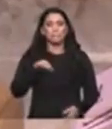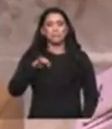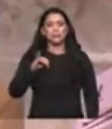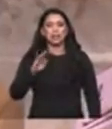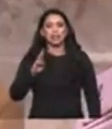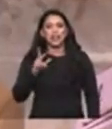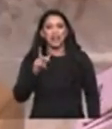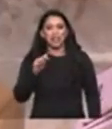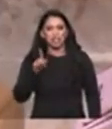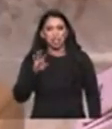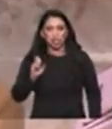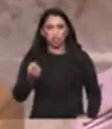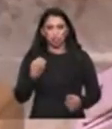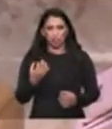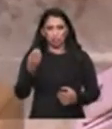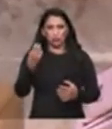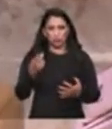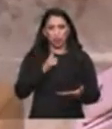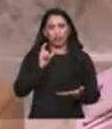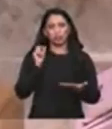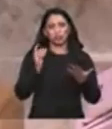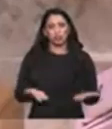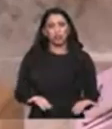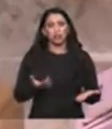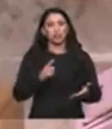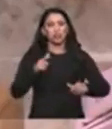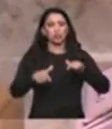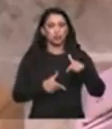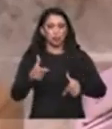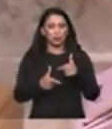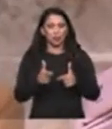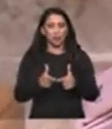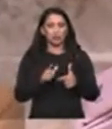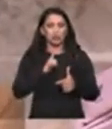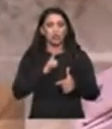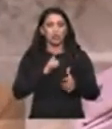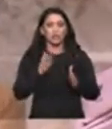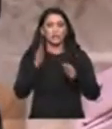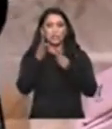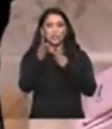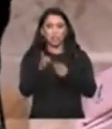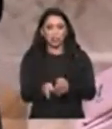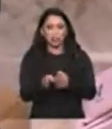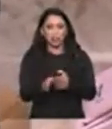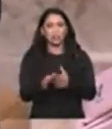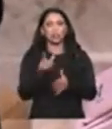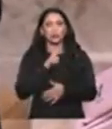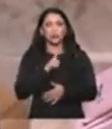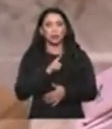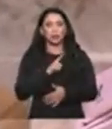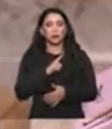da FTC, Cardes, Processamento e Serviços de Fidelização Limitada, e ainda a solicitação